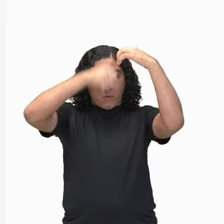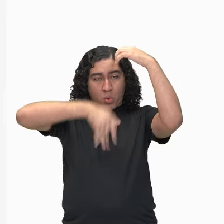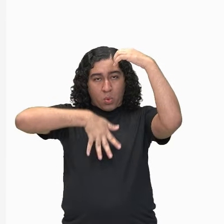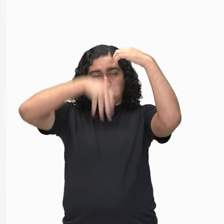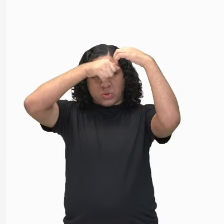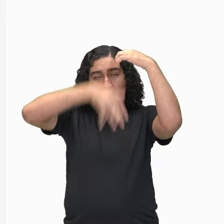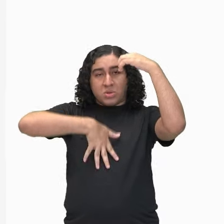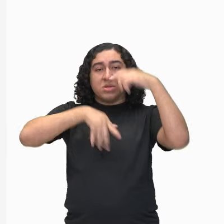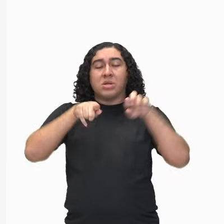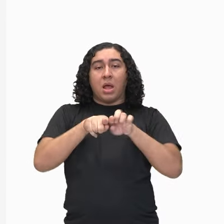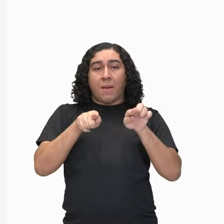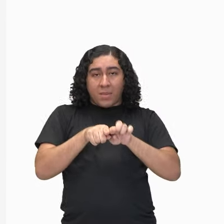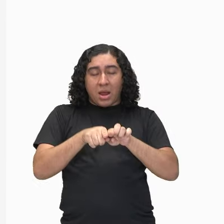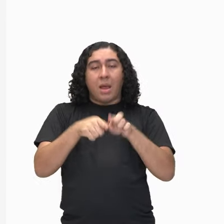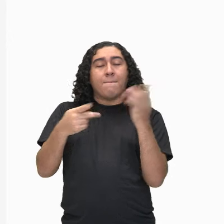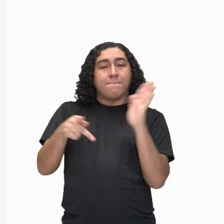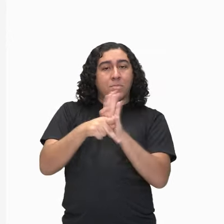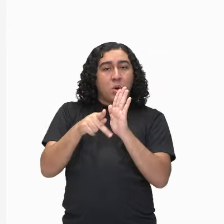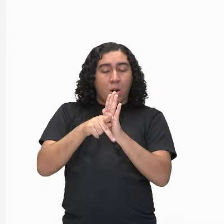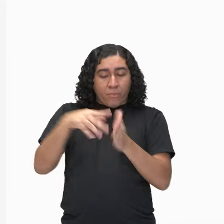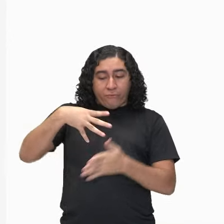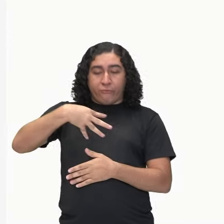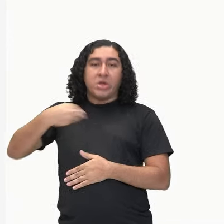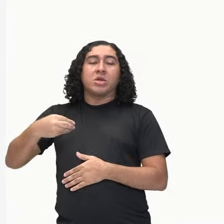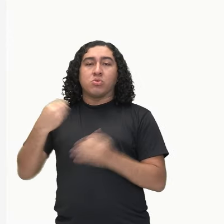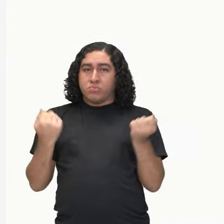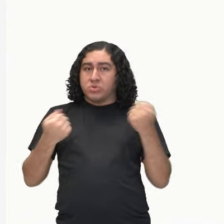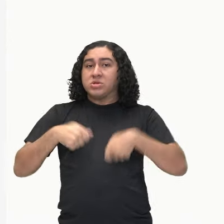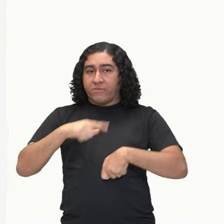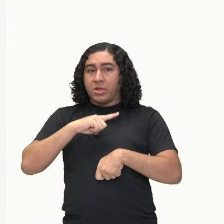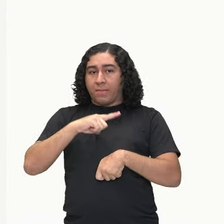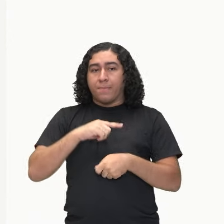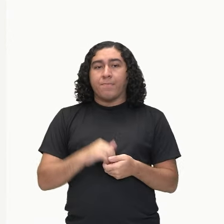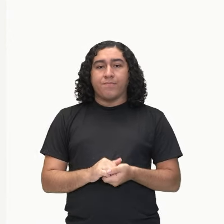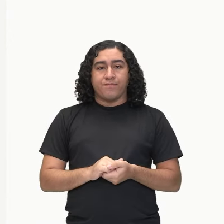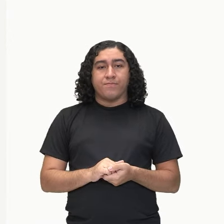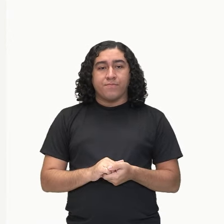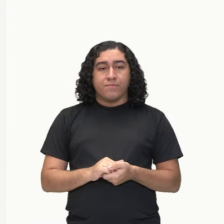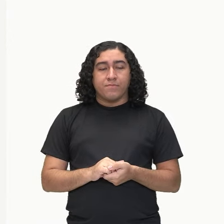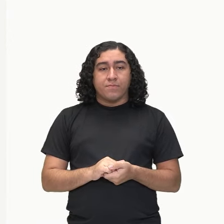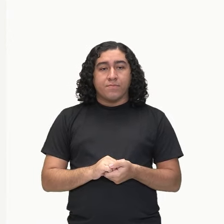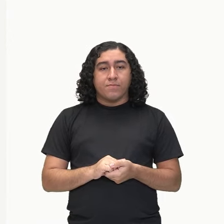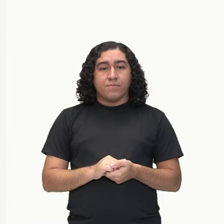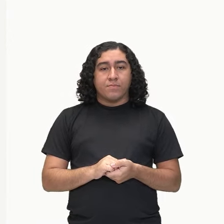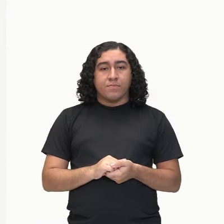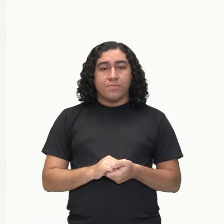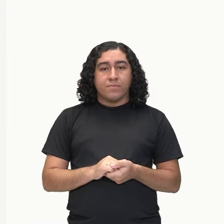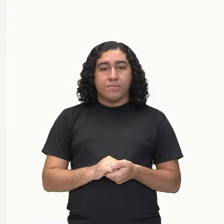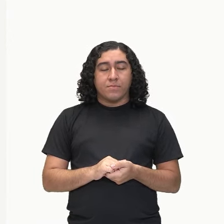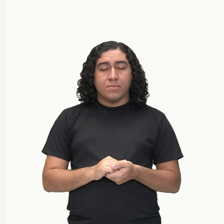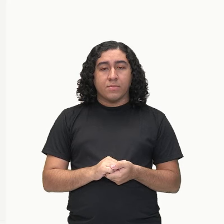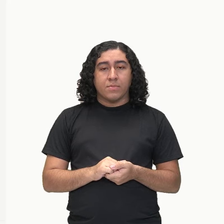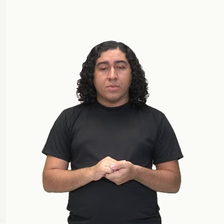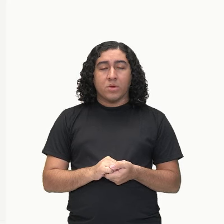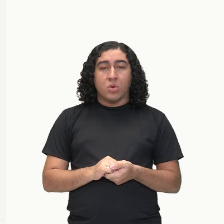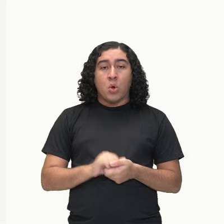reprodutor. Observem que, em relação a animais com classificação inferior, eles já vão